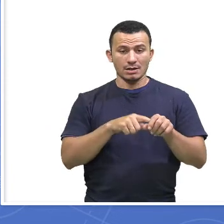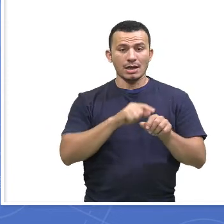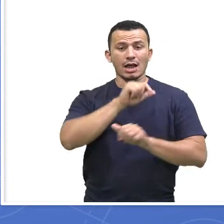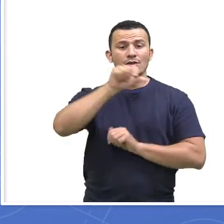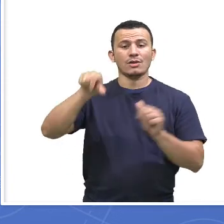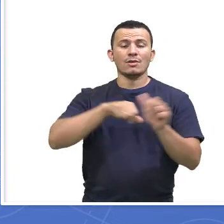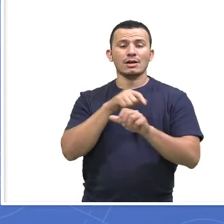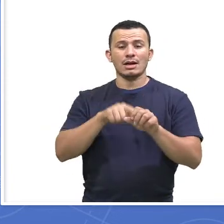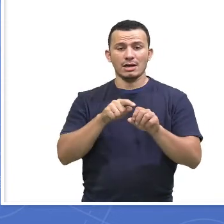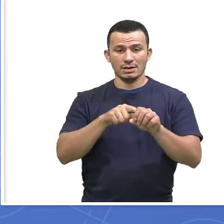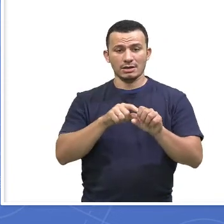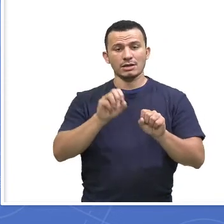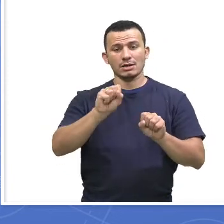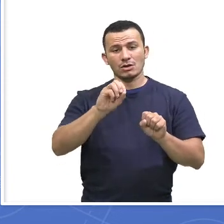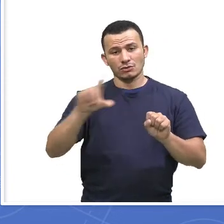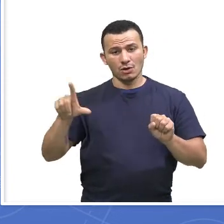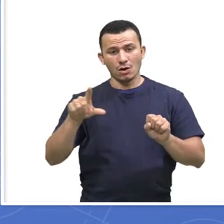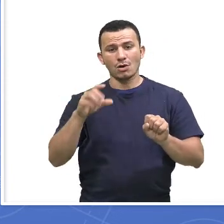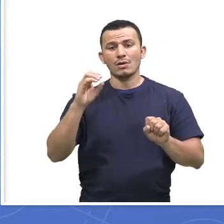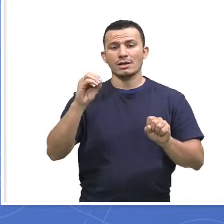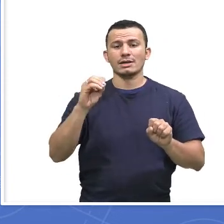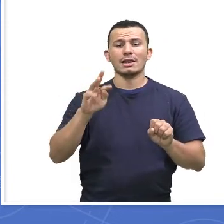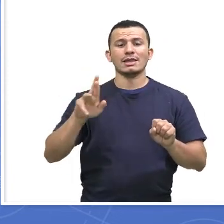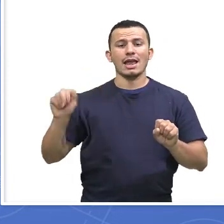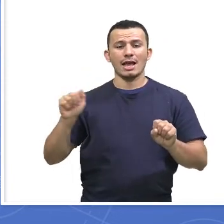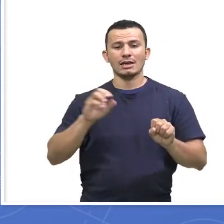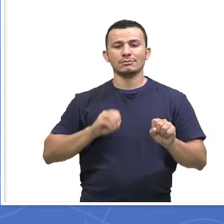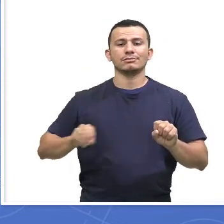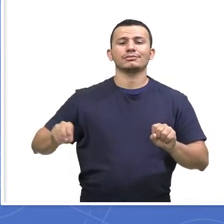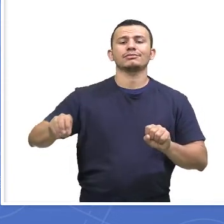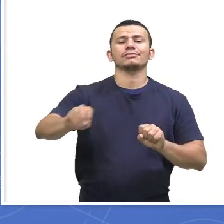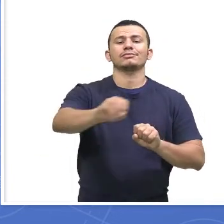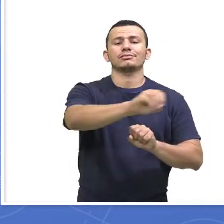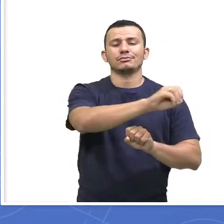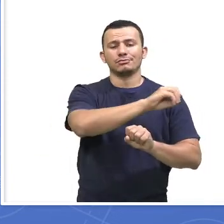girando em volta do Sol. É o que nós sabemos hoje, né?